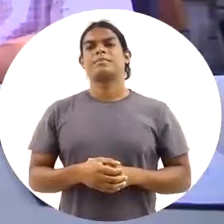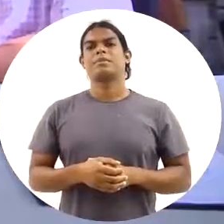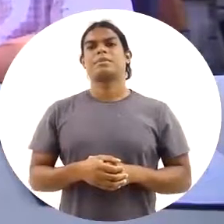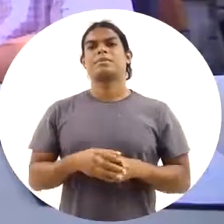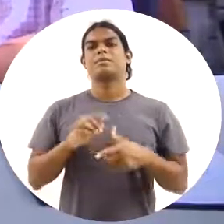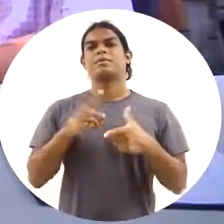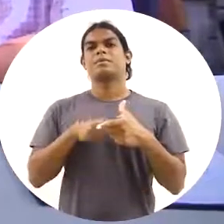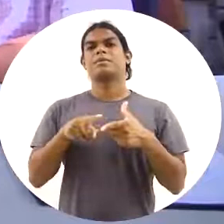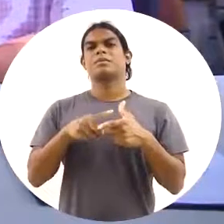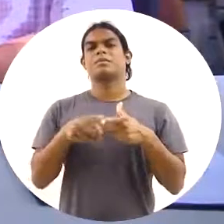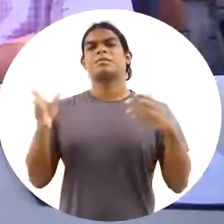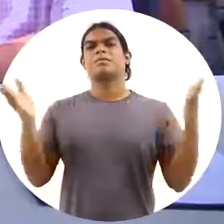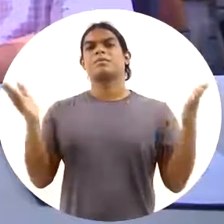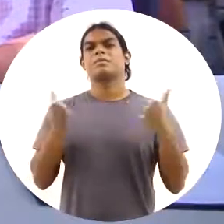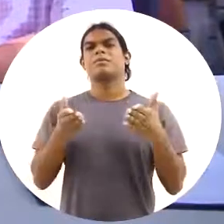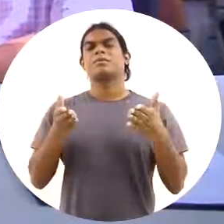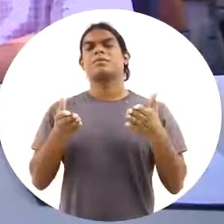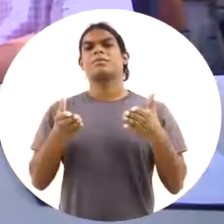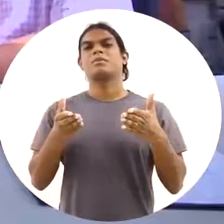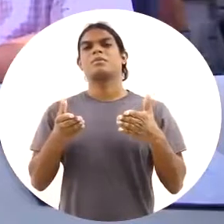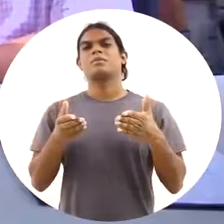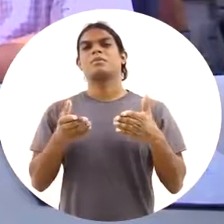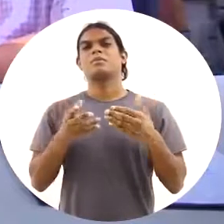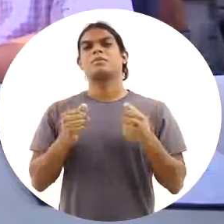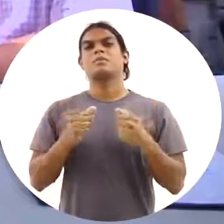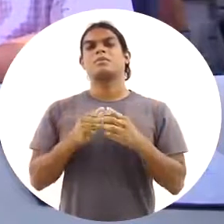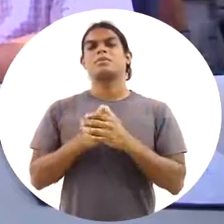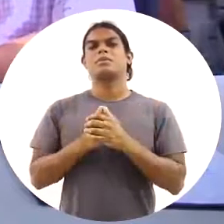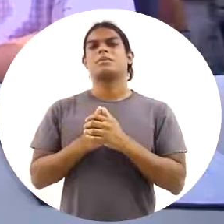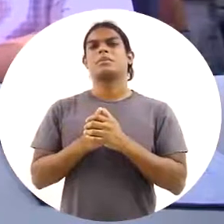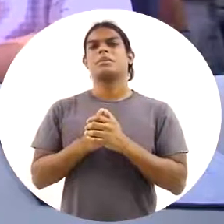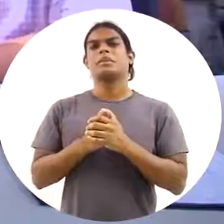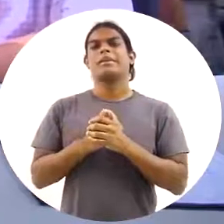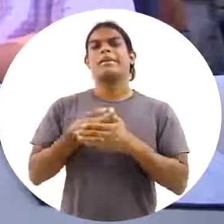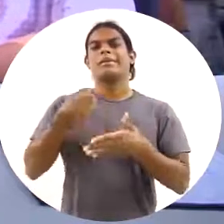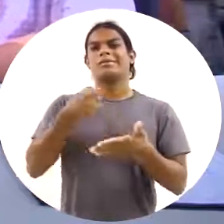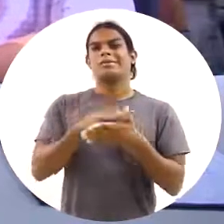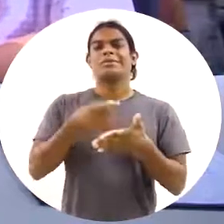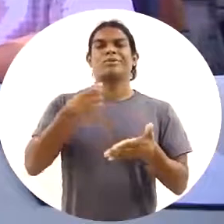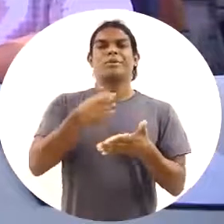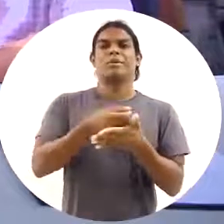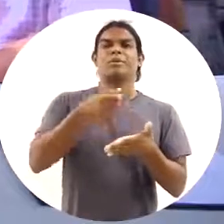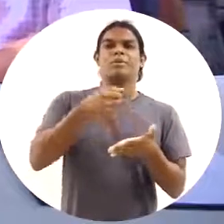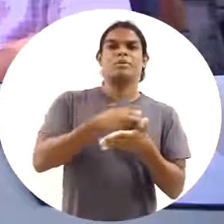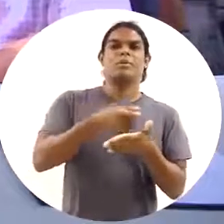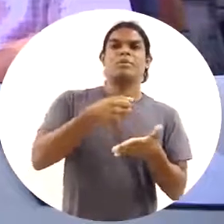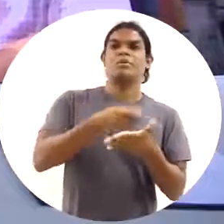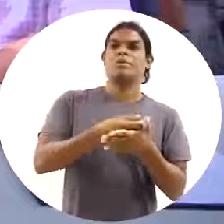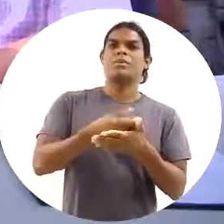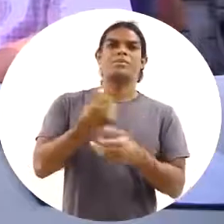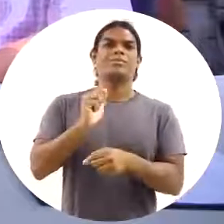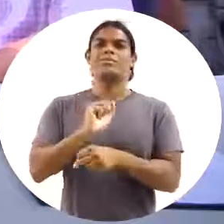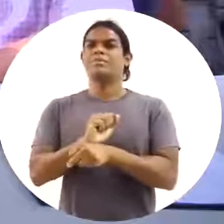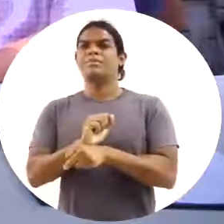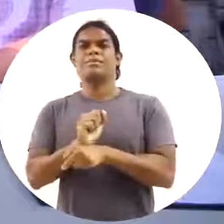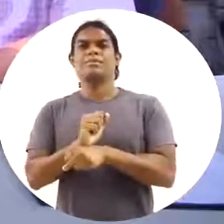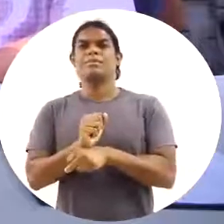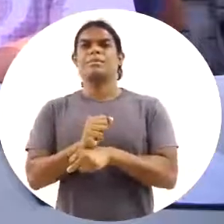o problema hoje é de a gente ter um consumo desenfreado, né, acho que também tem que estar ligado a isso, né,